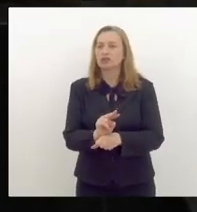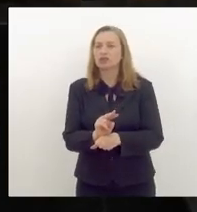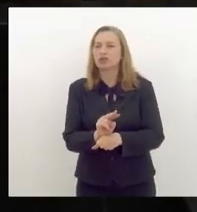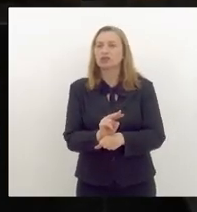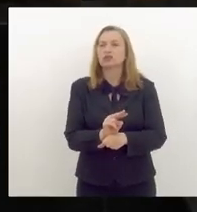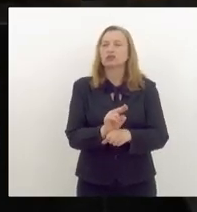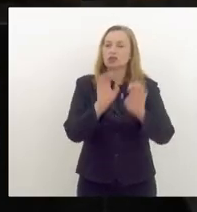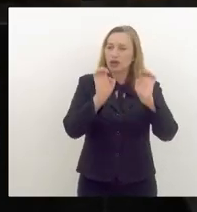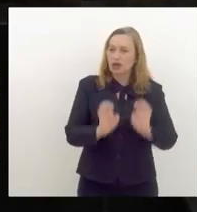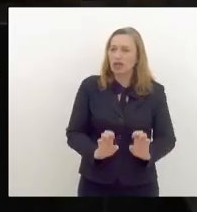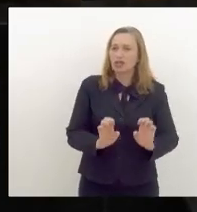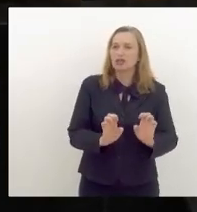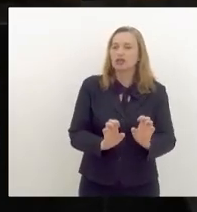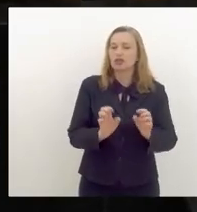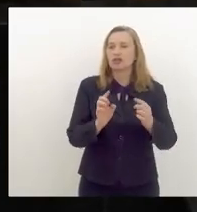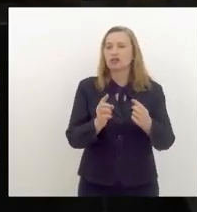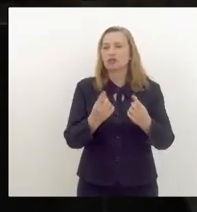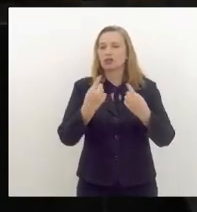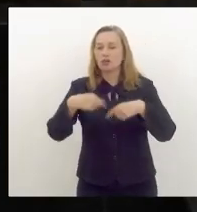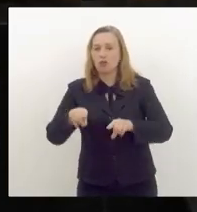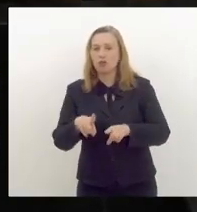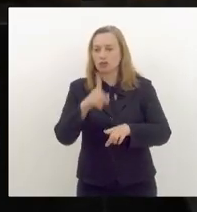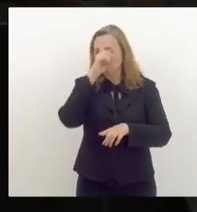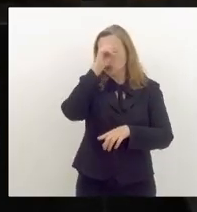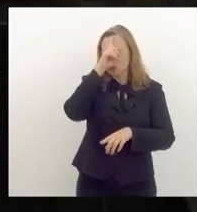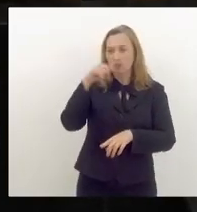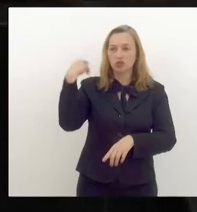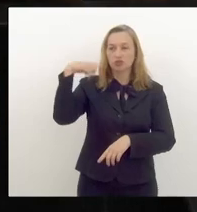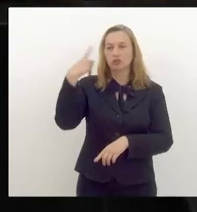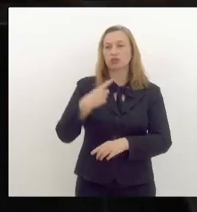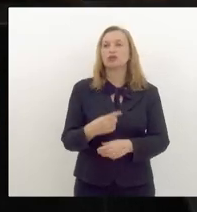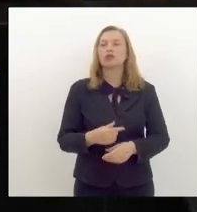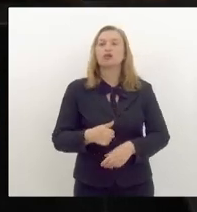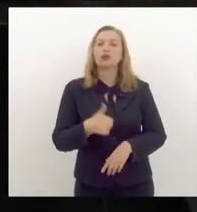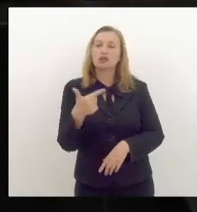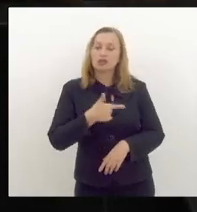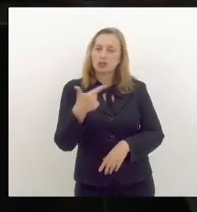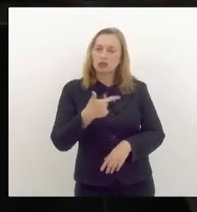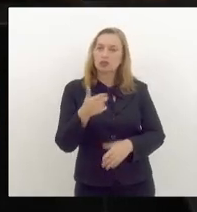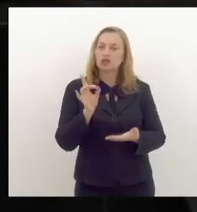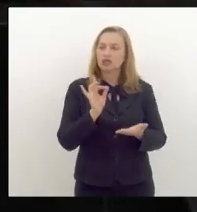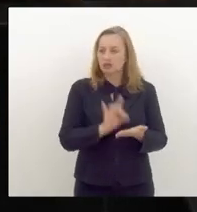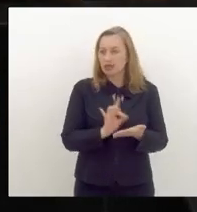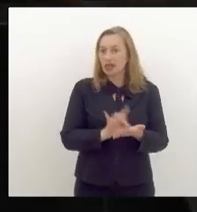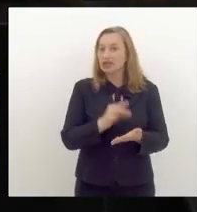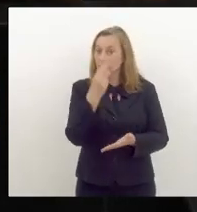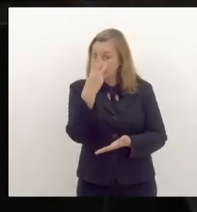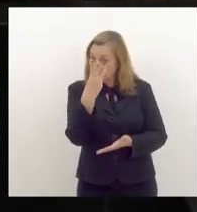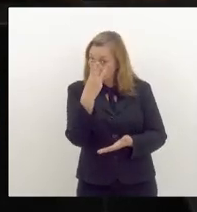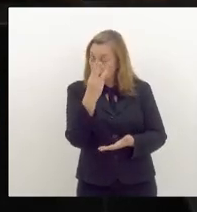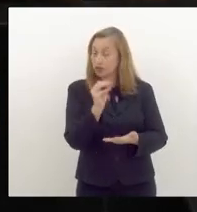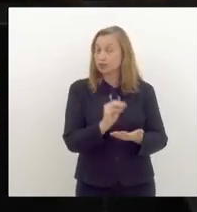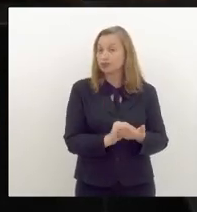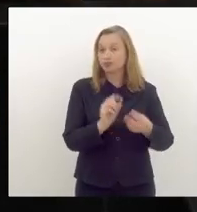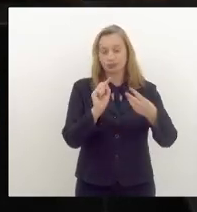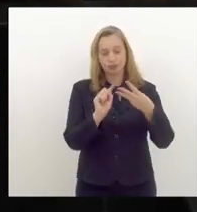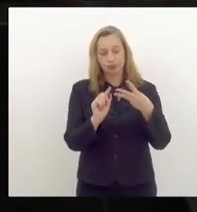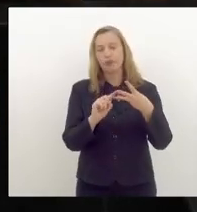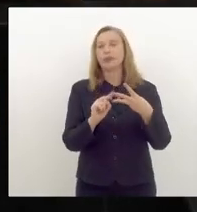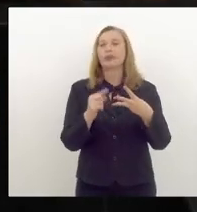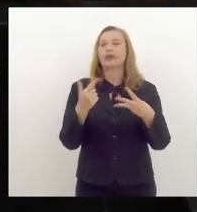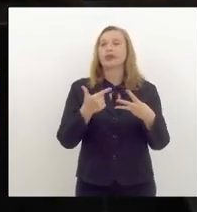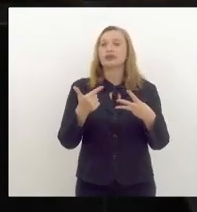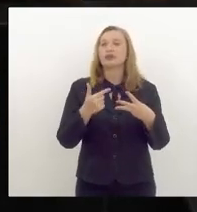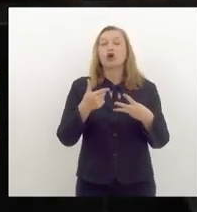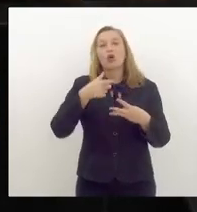luta antimanicomial no Rio de Janeiro e no Brasil segundo o segundo a segunda pontuação que na verdade são três segundo a pontuação é a pontuação